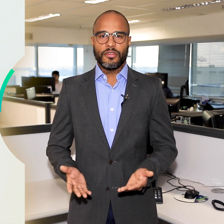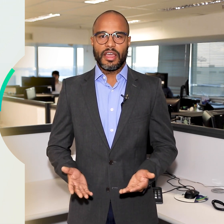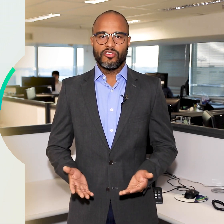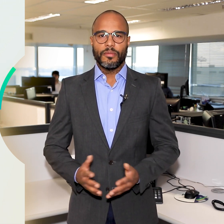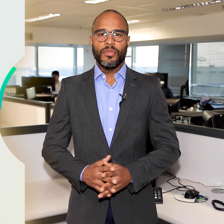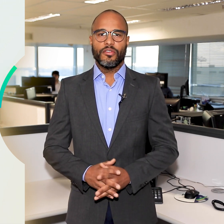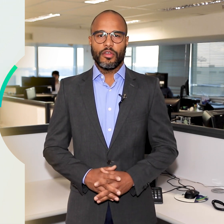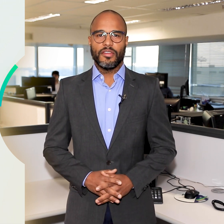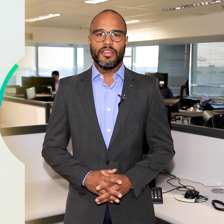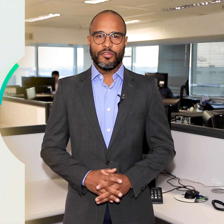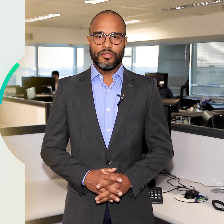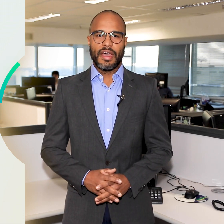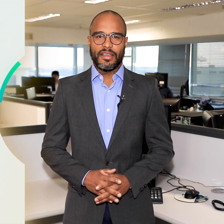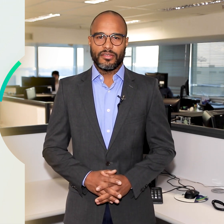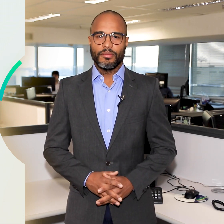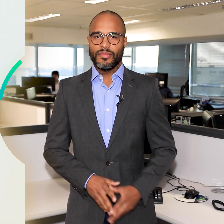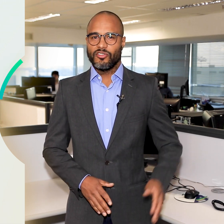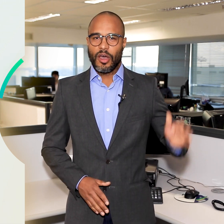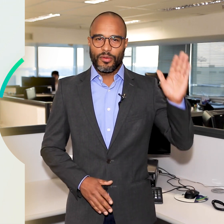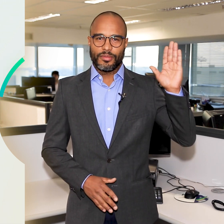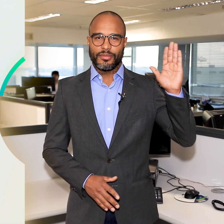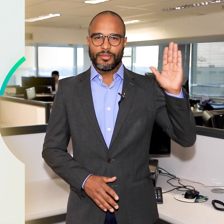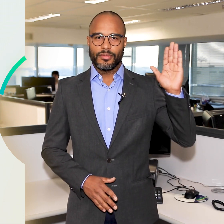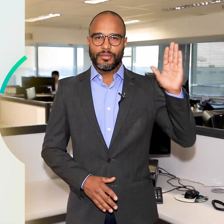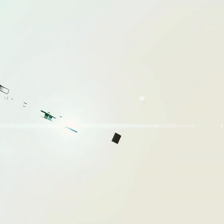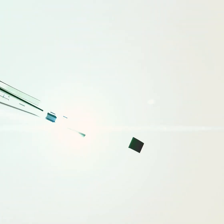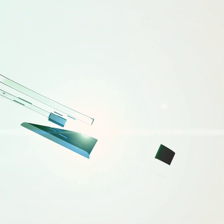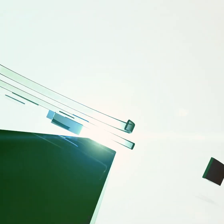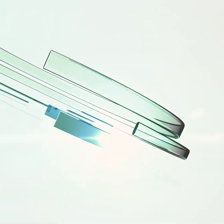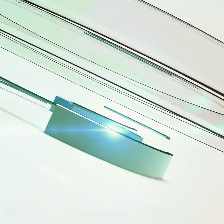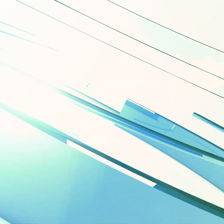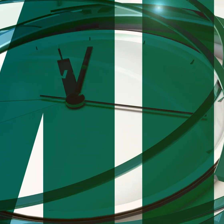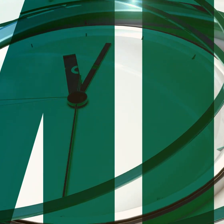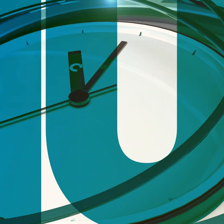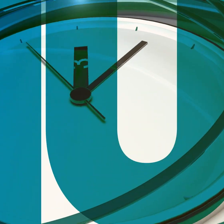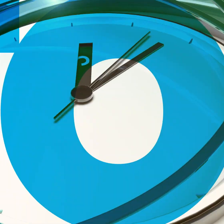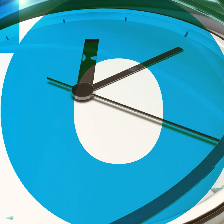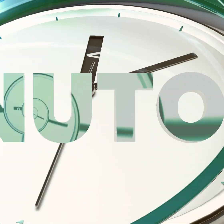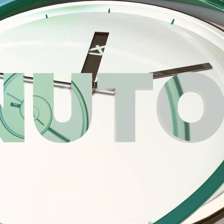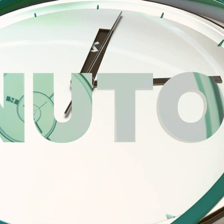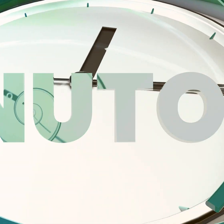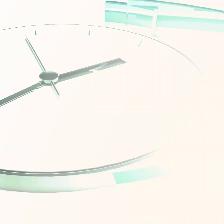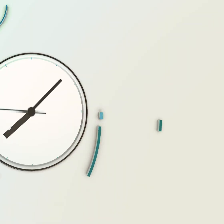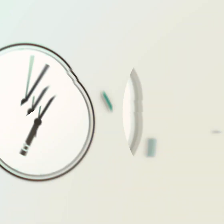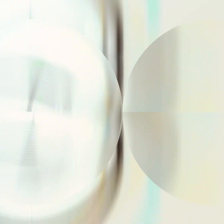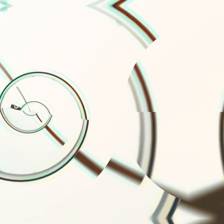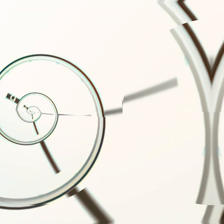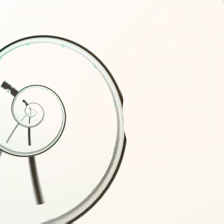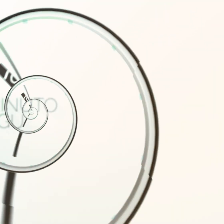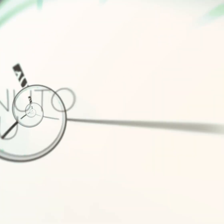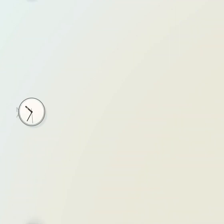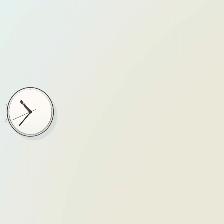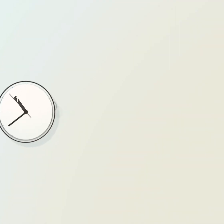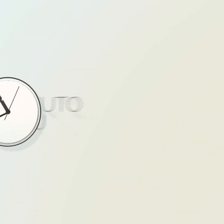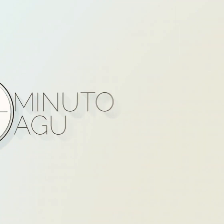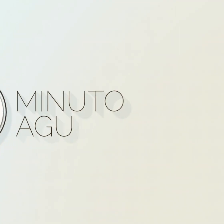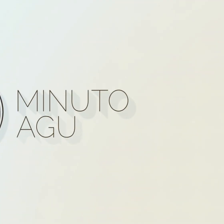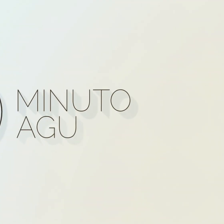acesse o nosso site e as nossas redes sociais tchau E aí